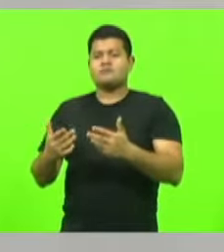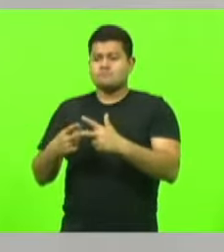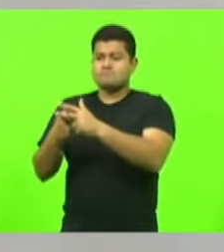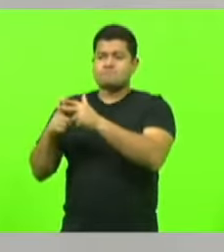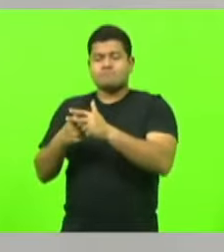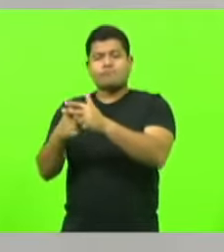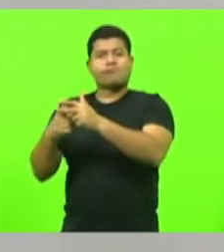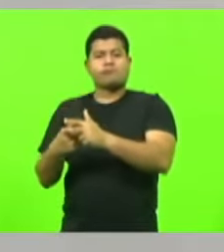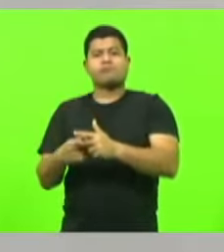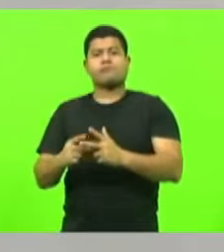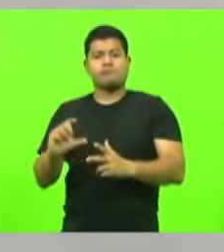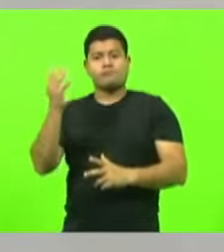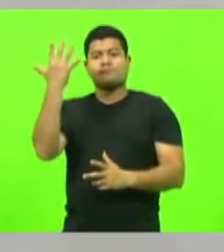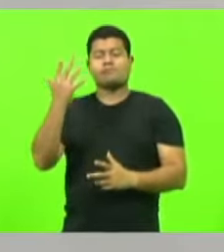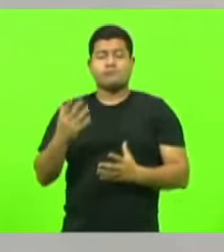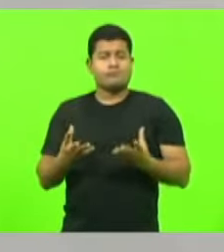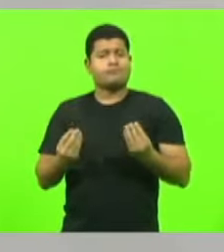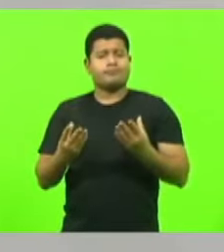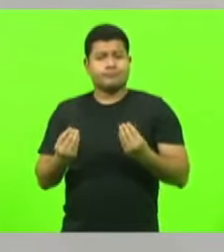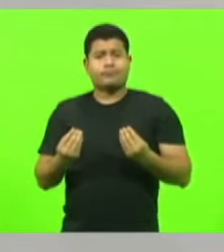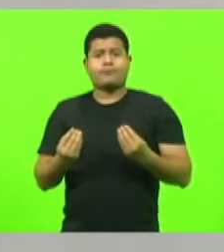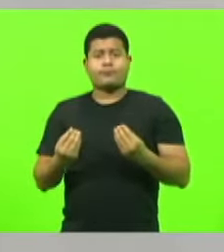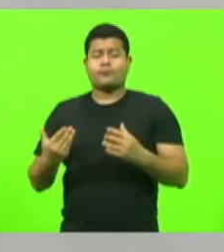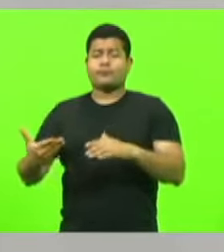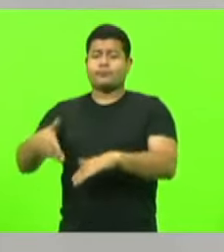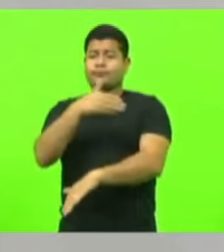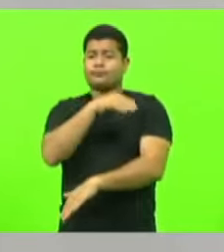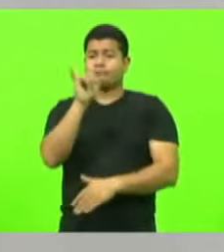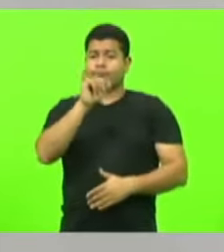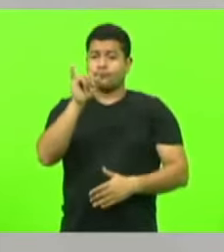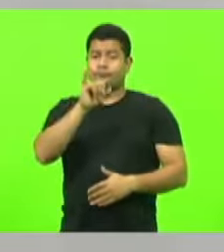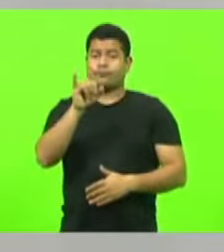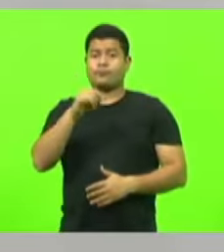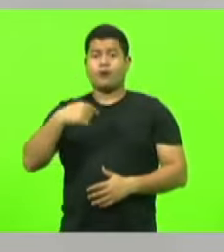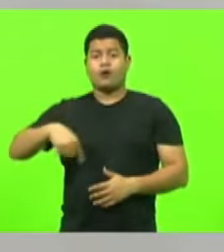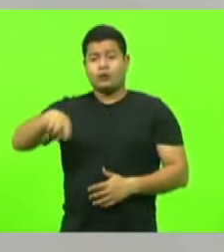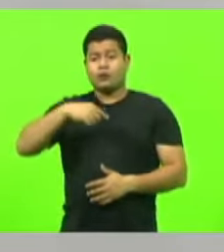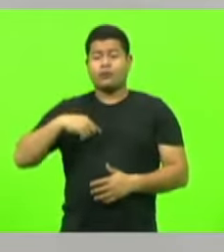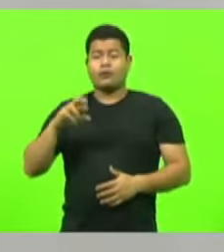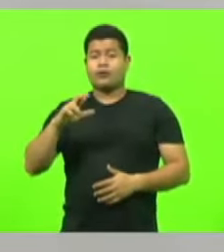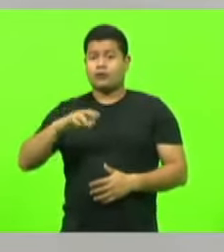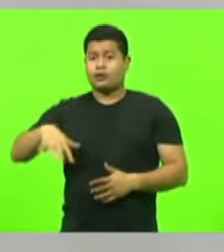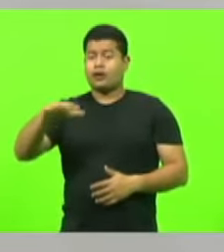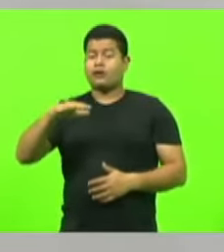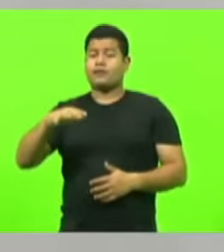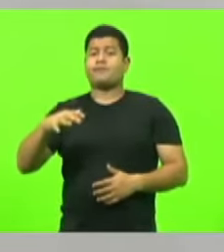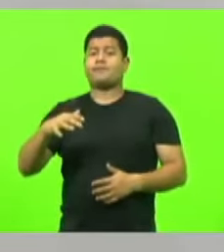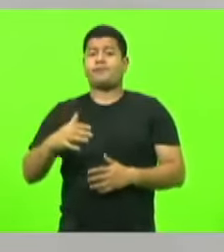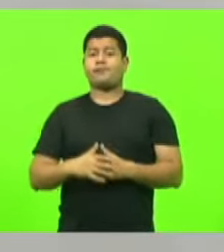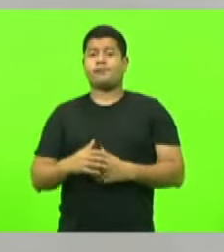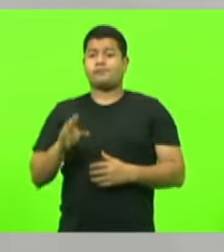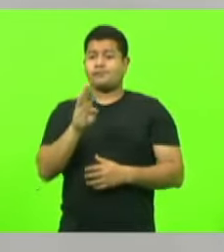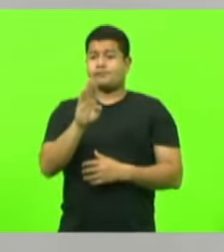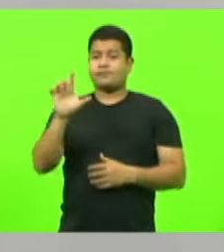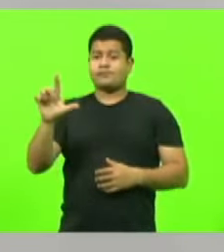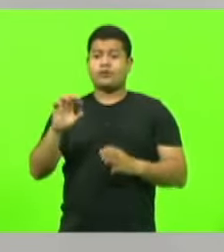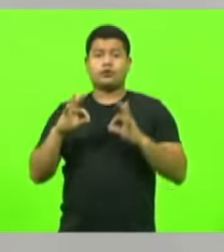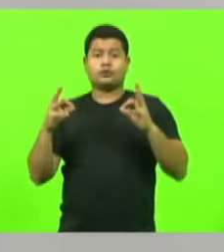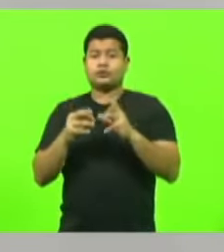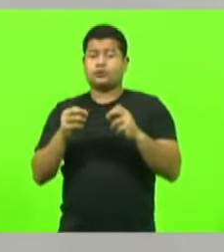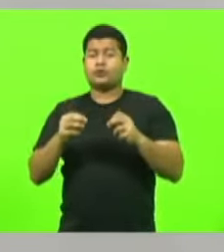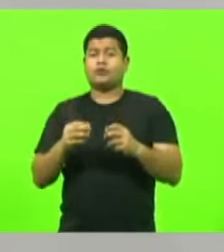como acontece muito no Vale do Itajaí, na nossa região de origem. Em Blumenau, em todo o Médio Vale, Alto